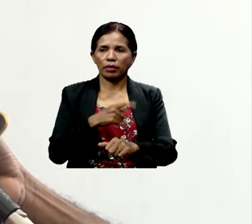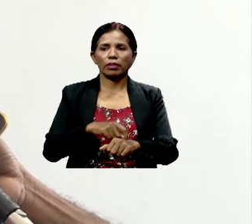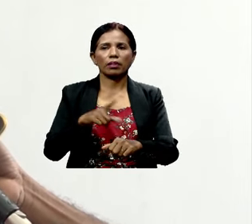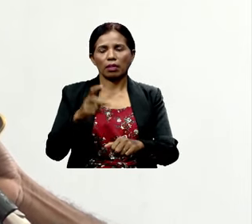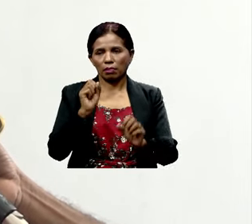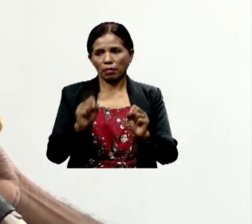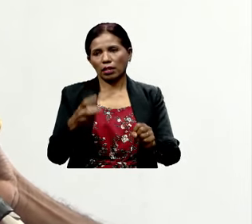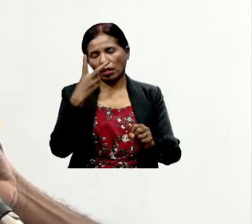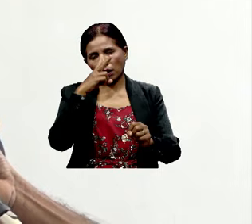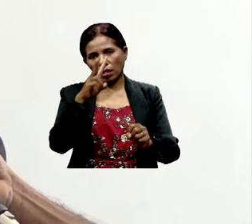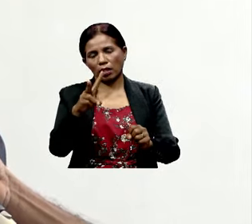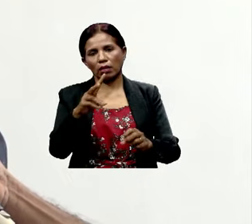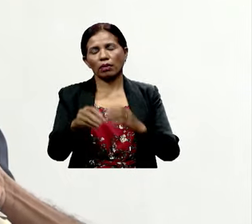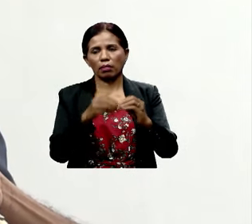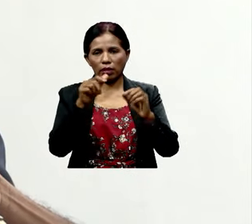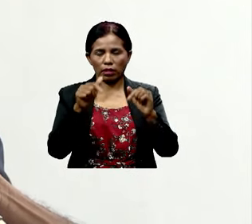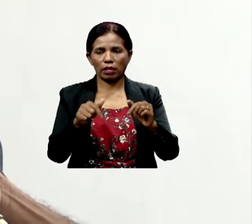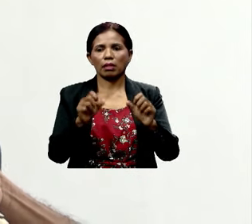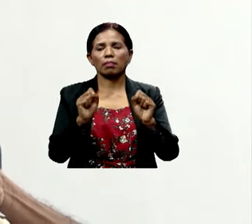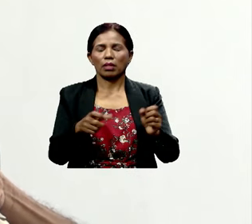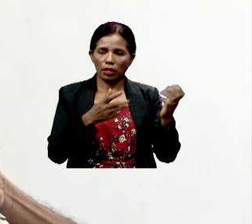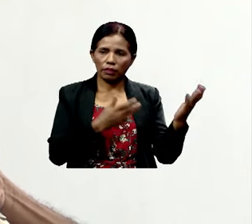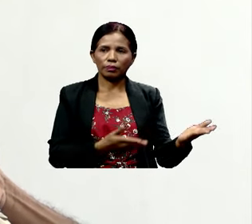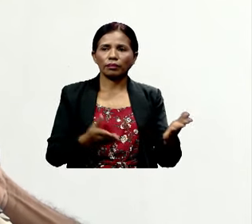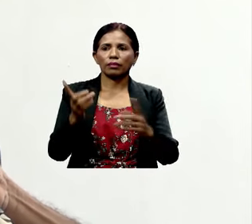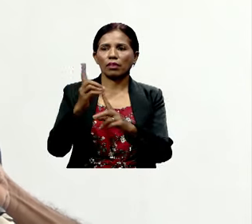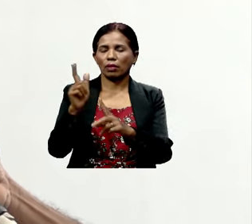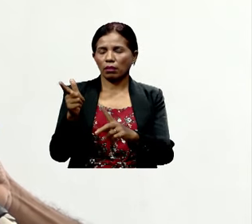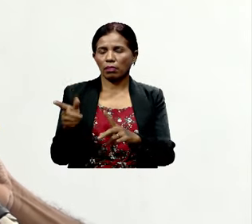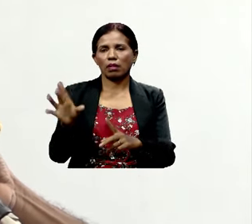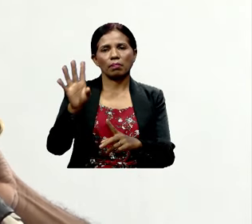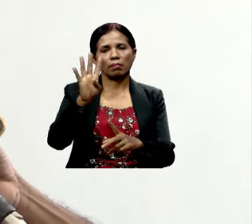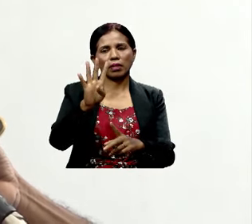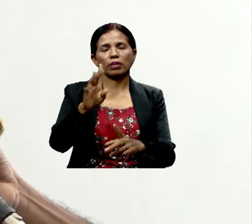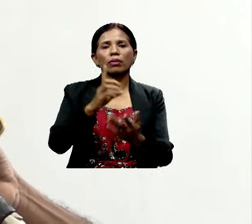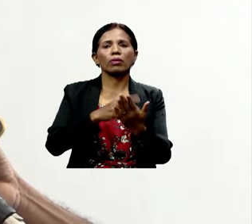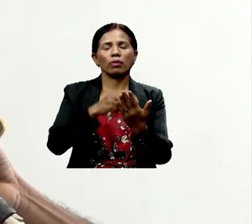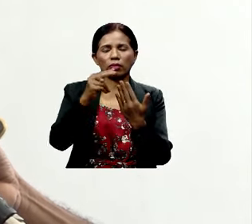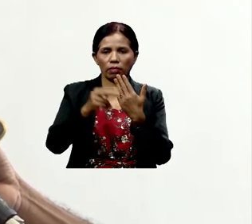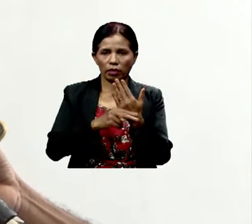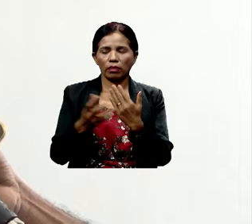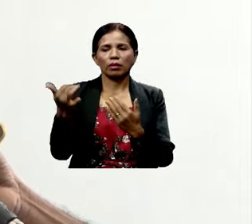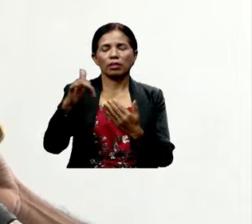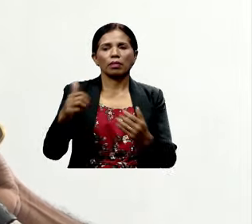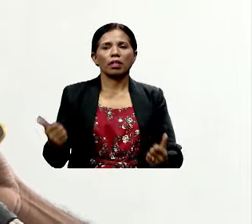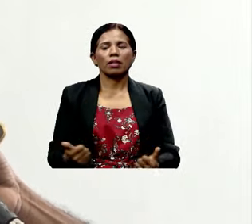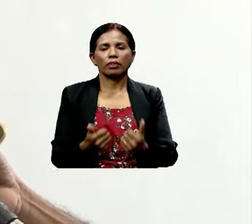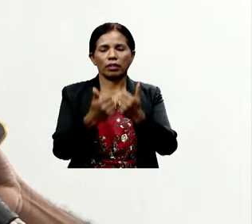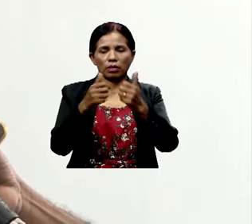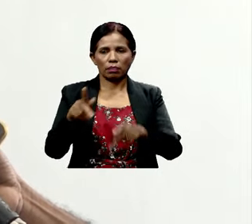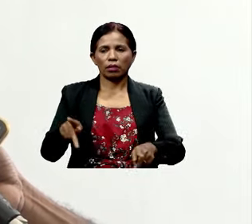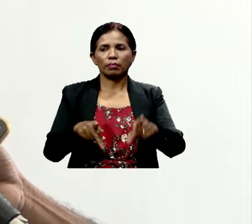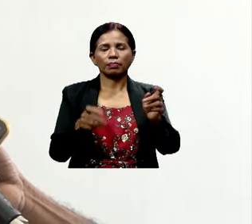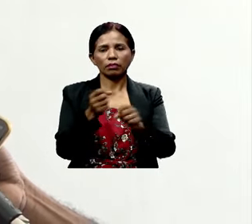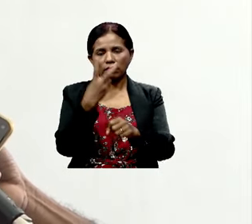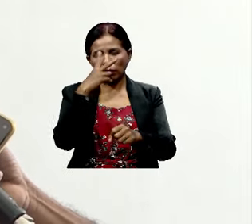hare ia circunstansi rene bele submissão ia dia 24 de novembro cire bele halo audiência publik i mos bele halo